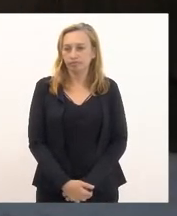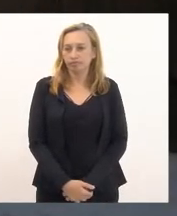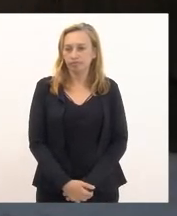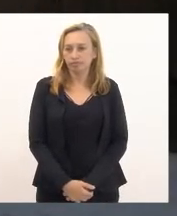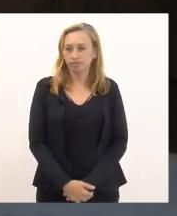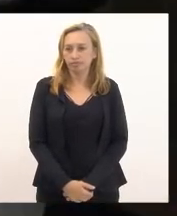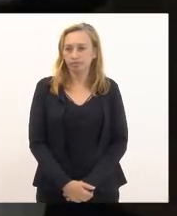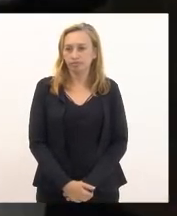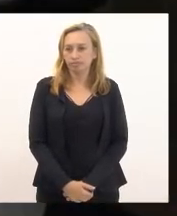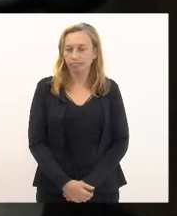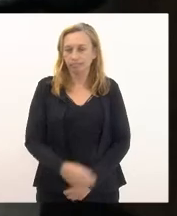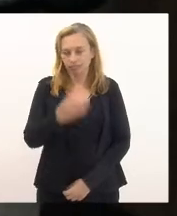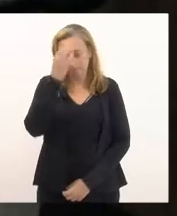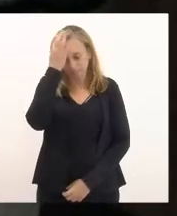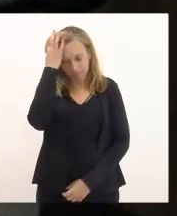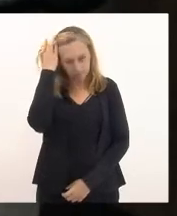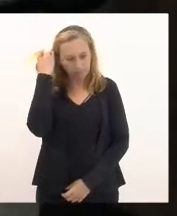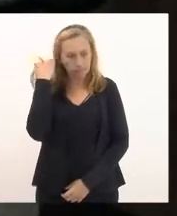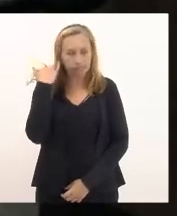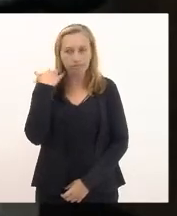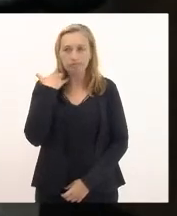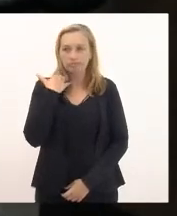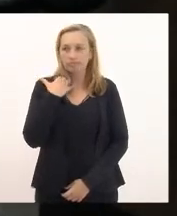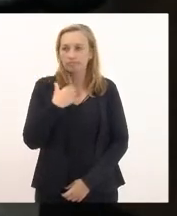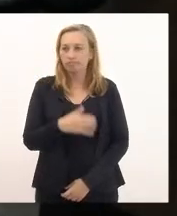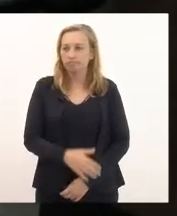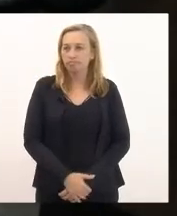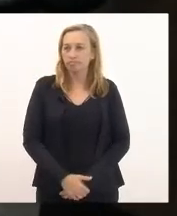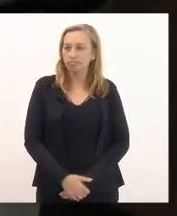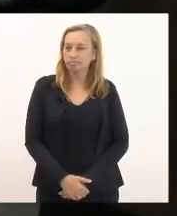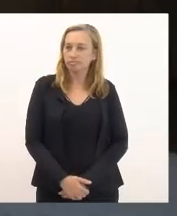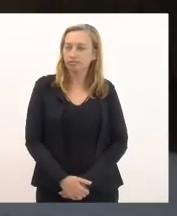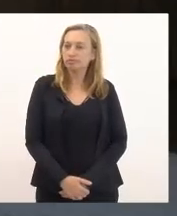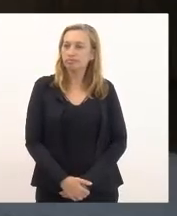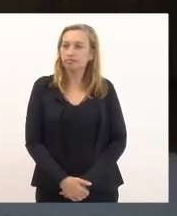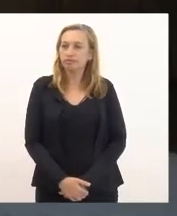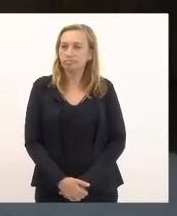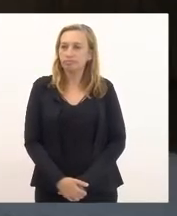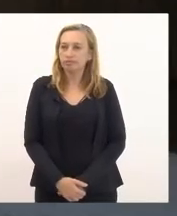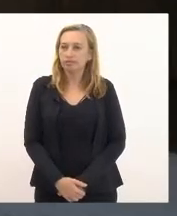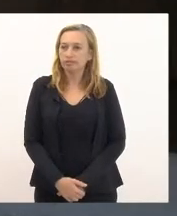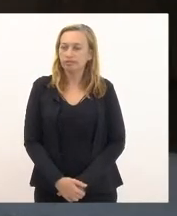Fazer discurso o quê, presidente? Sei nem o que o senhor está falando.